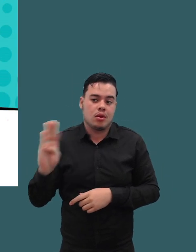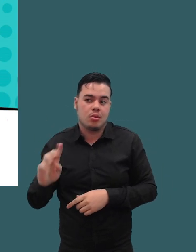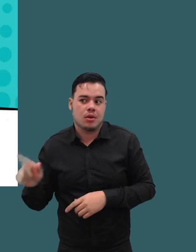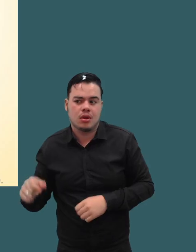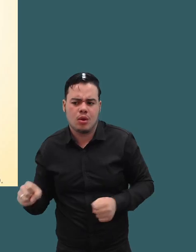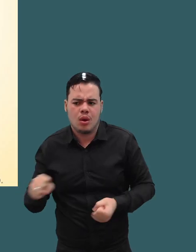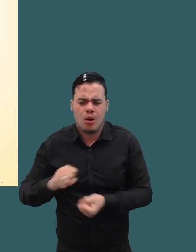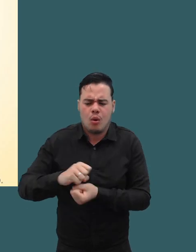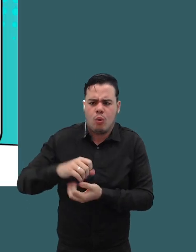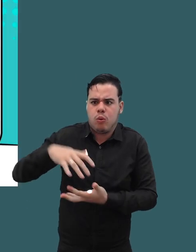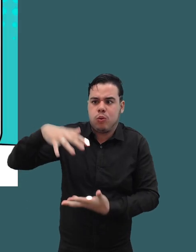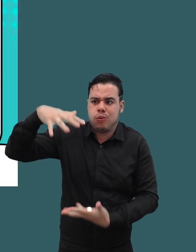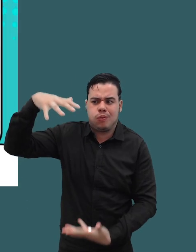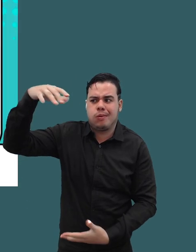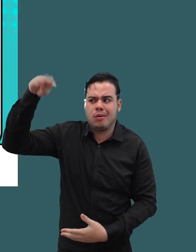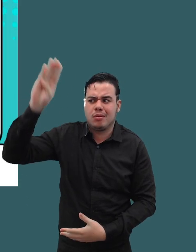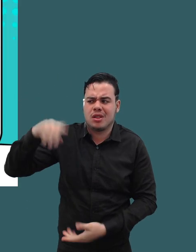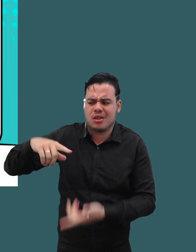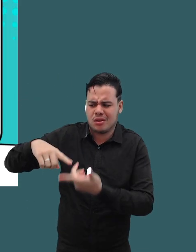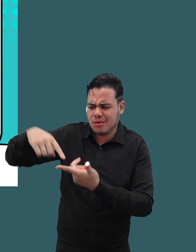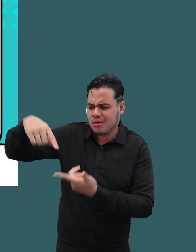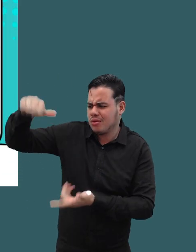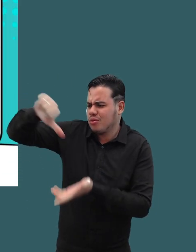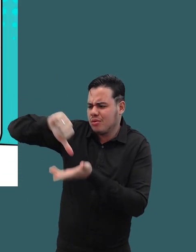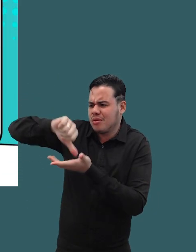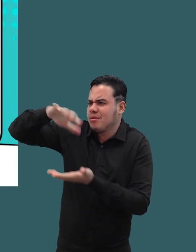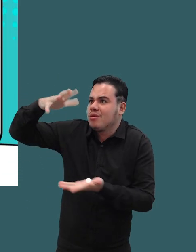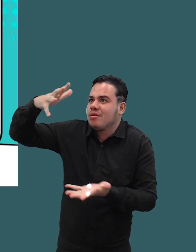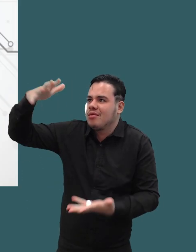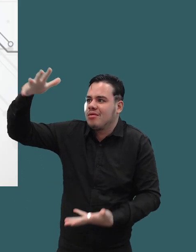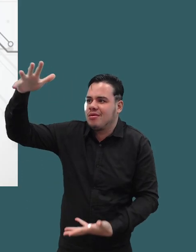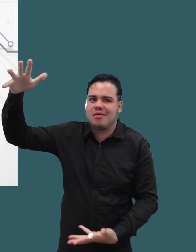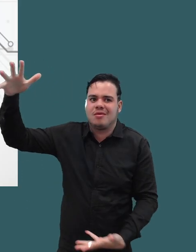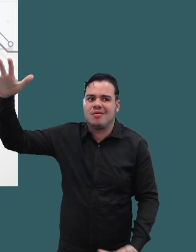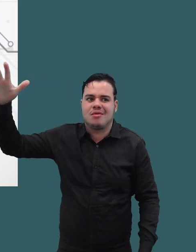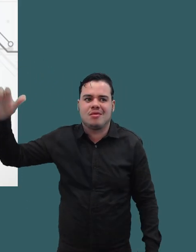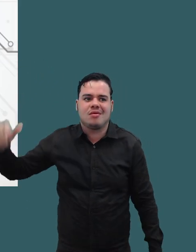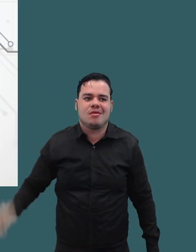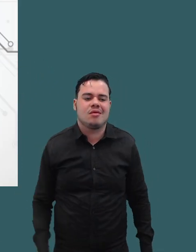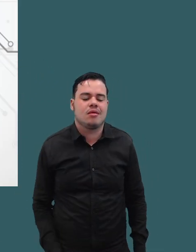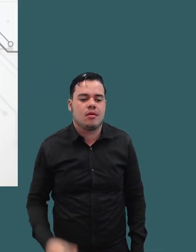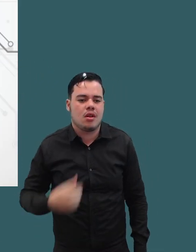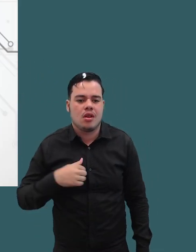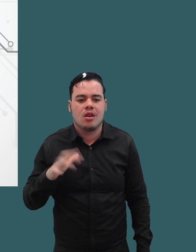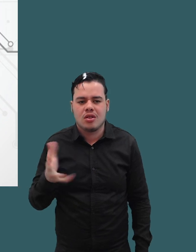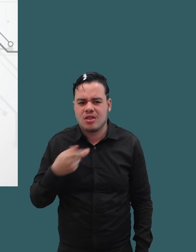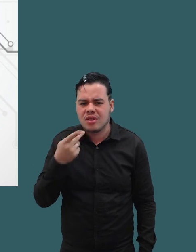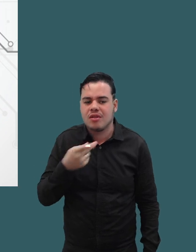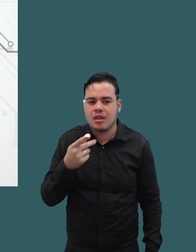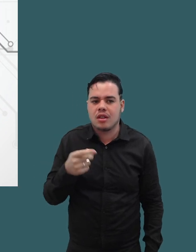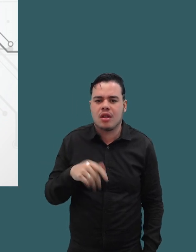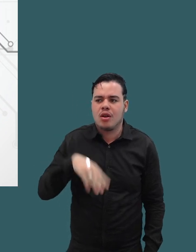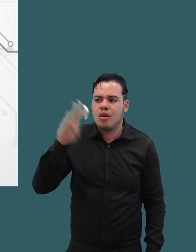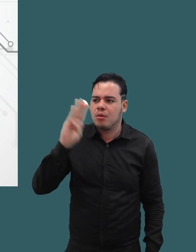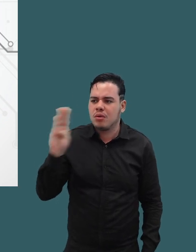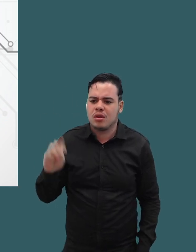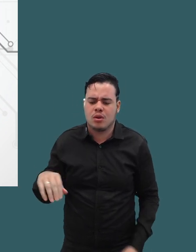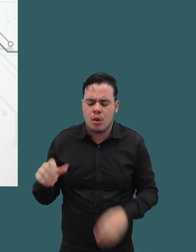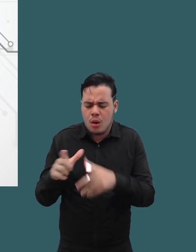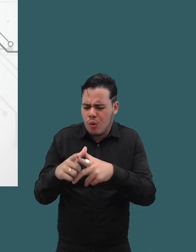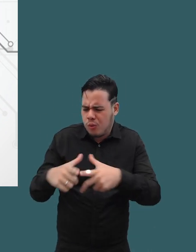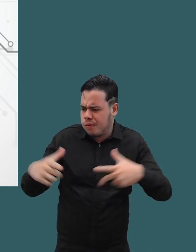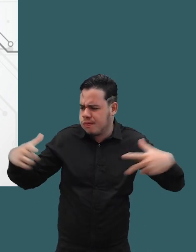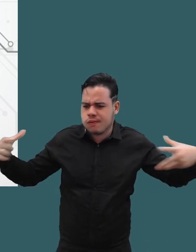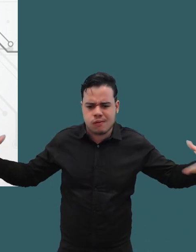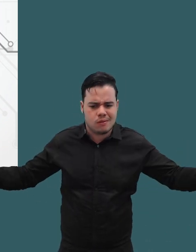enorme. Calma aí, eu voltei. Eu já falei aqui as ações. O Brasil é enorme. Então,